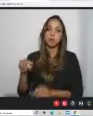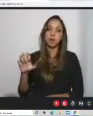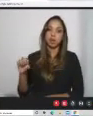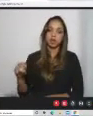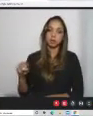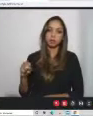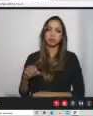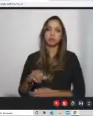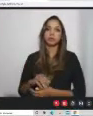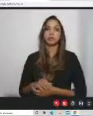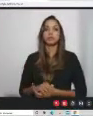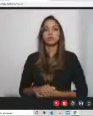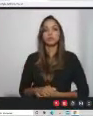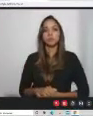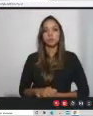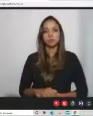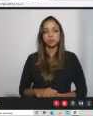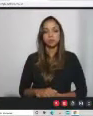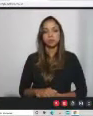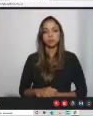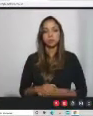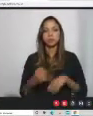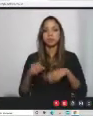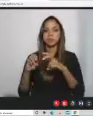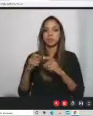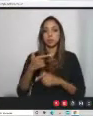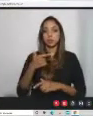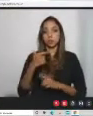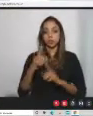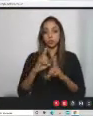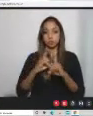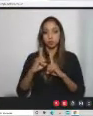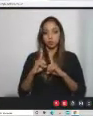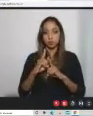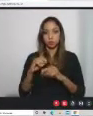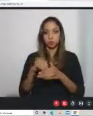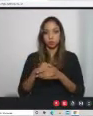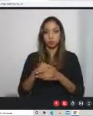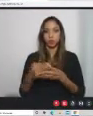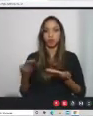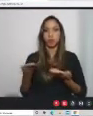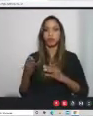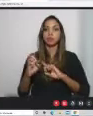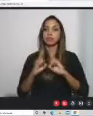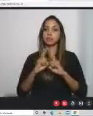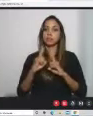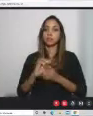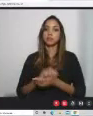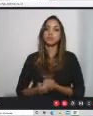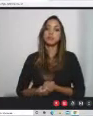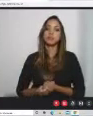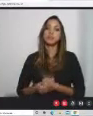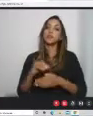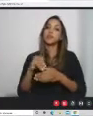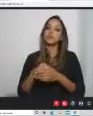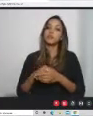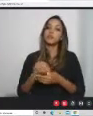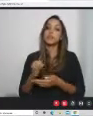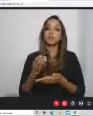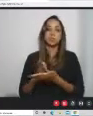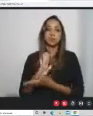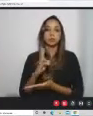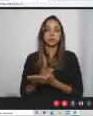Silva, Marquinhos da Climep. Matéria em segunda discussão e em segunda votação. Em discussão? Em votação. Aqueles que aprovam